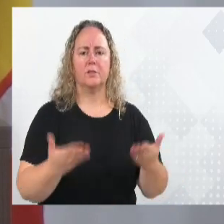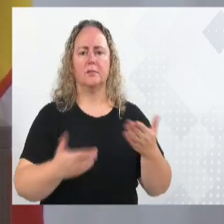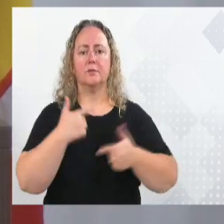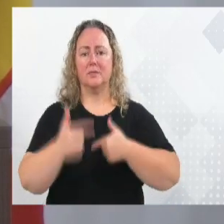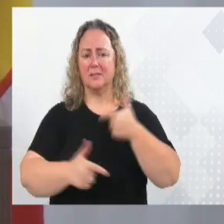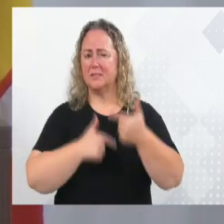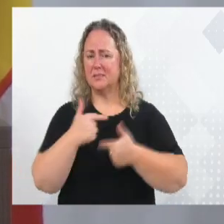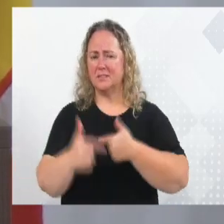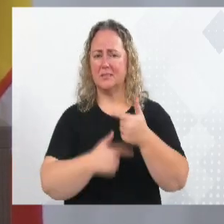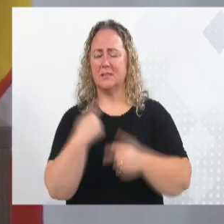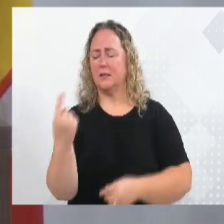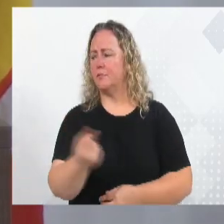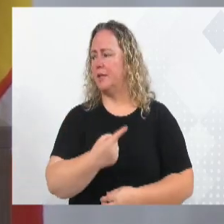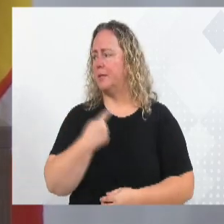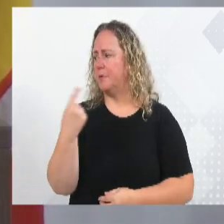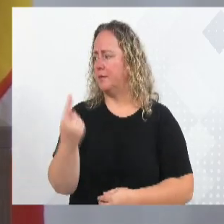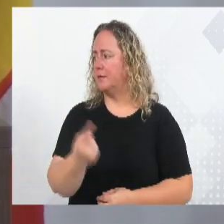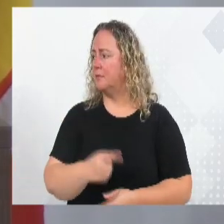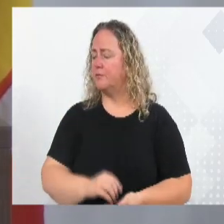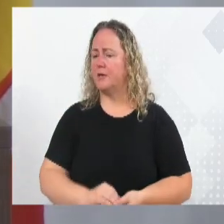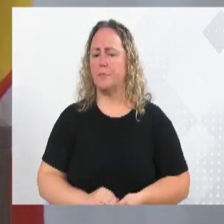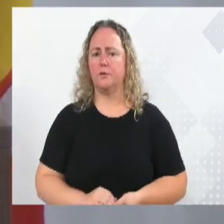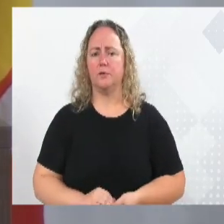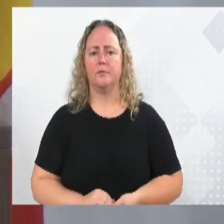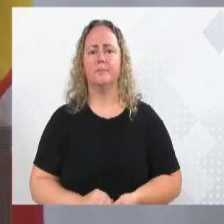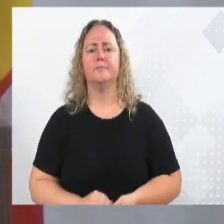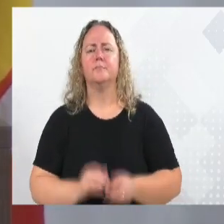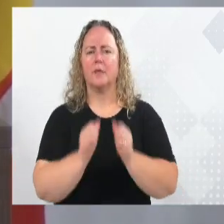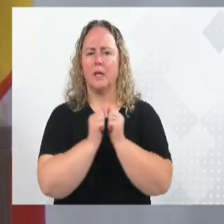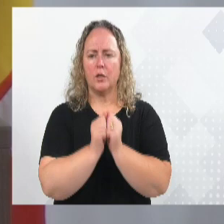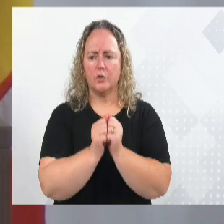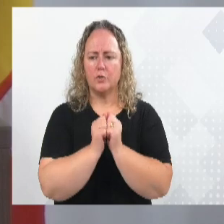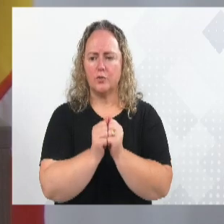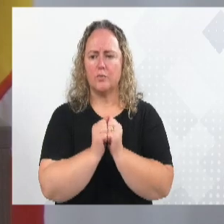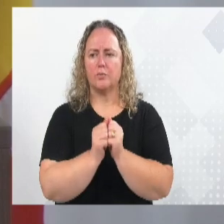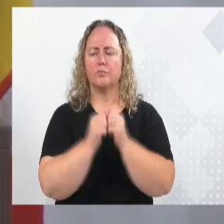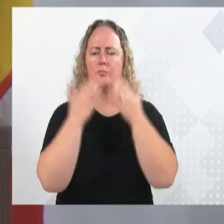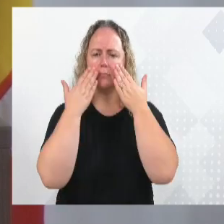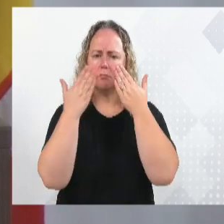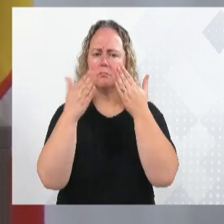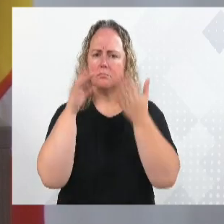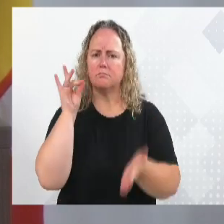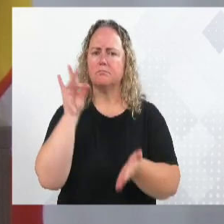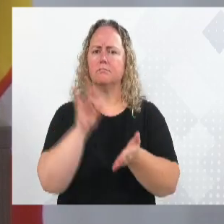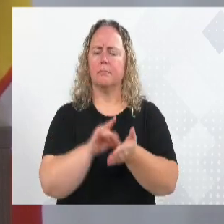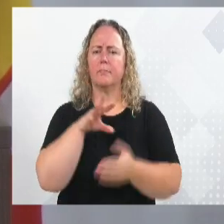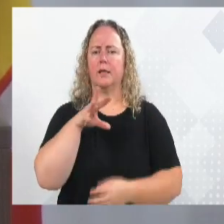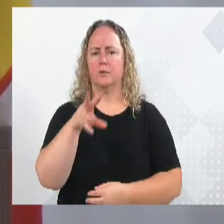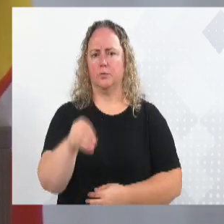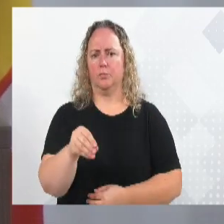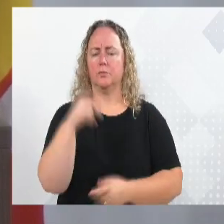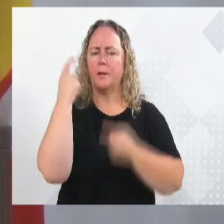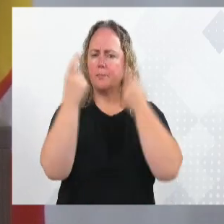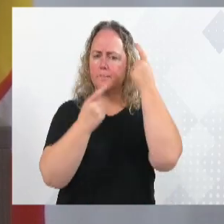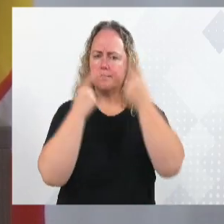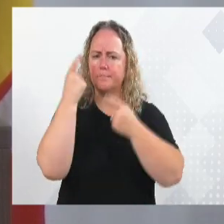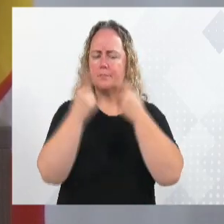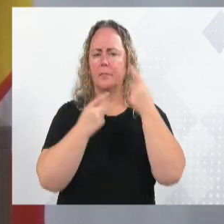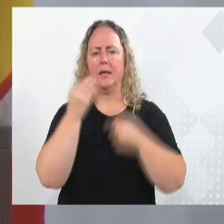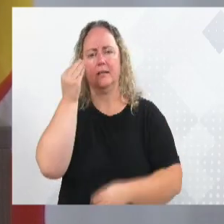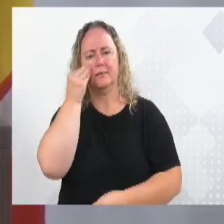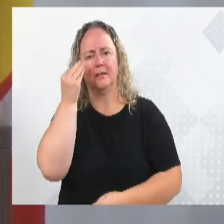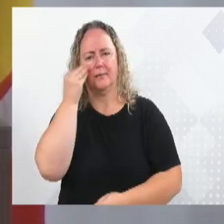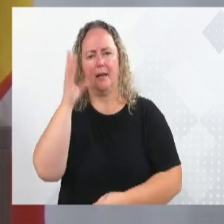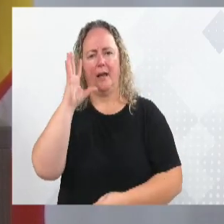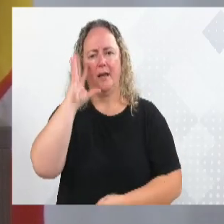nosso cada vez maior o nosso interesse demonstrando para todos que a preocupação em tentar resolver e